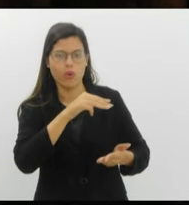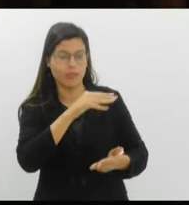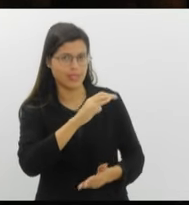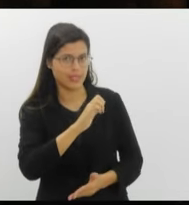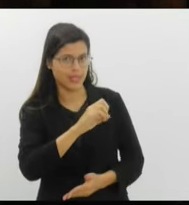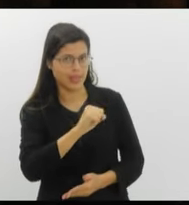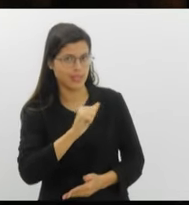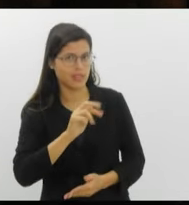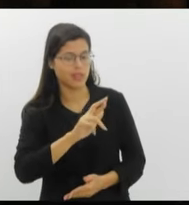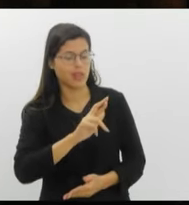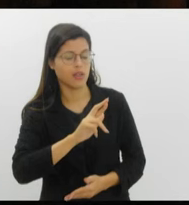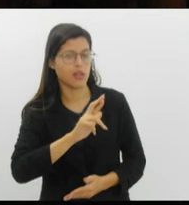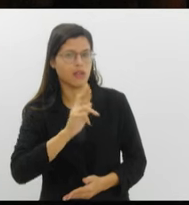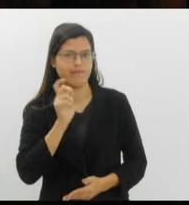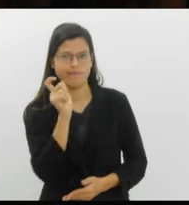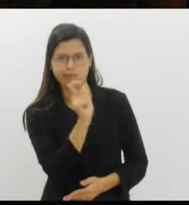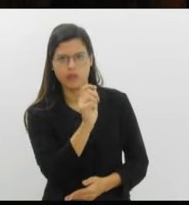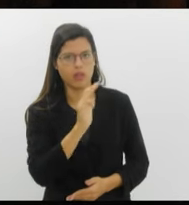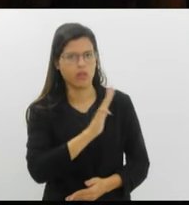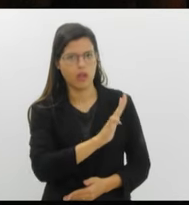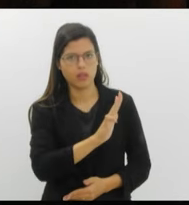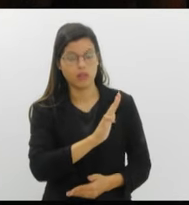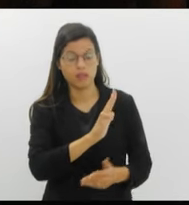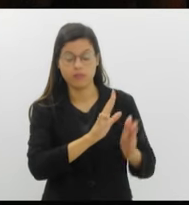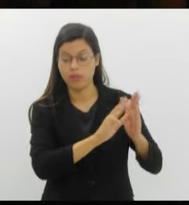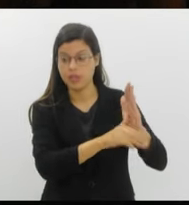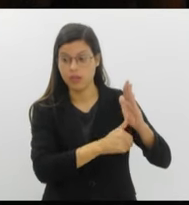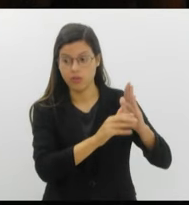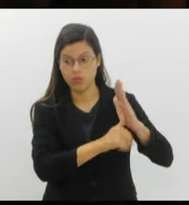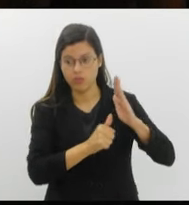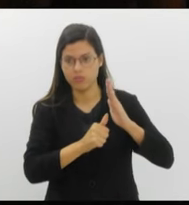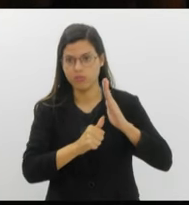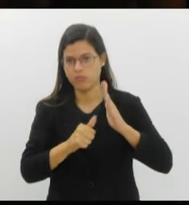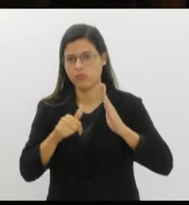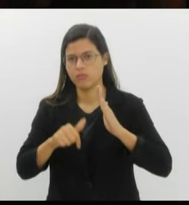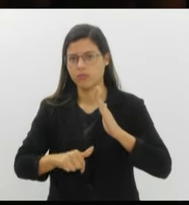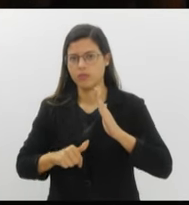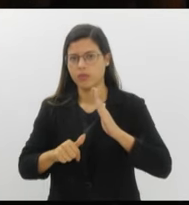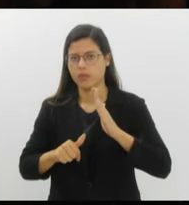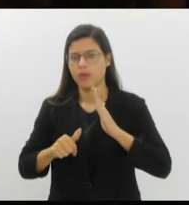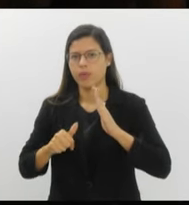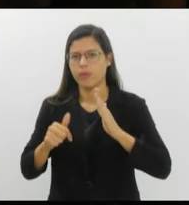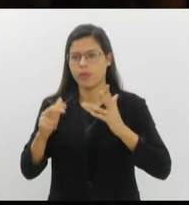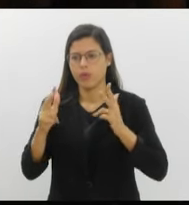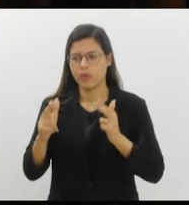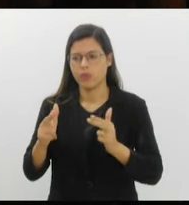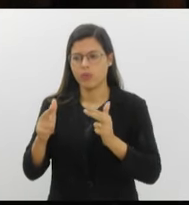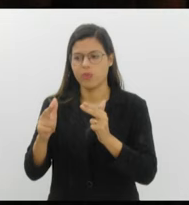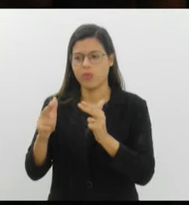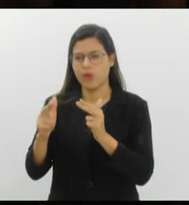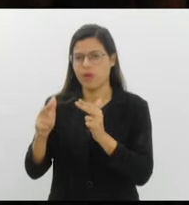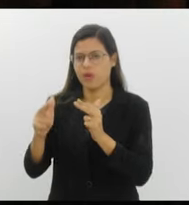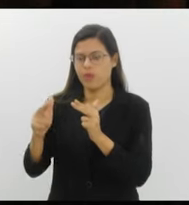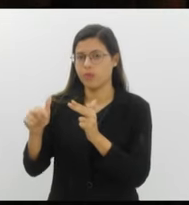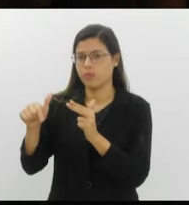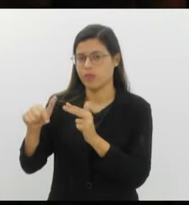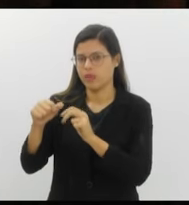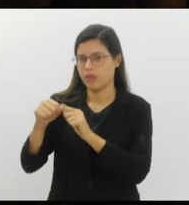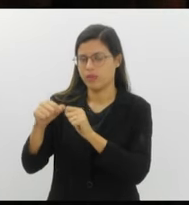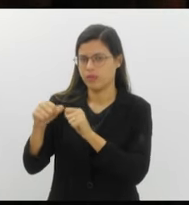desse vagabundo que hoje comanda a prefeitura do Rio de Janeiro é tamanha. E igual àquela com que ele